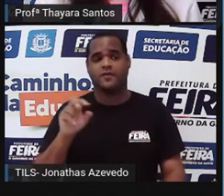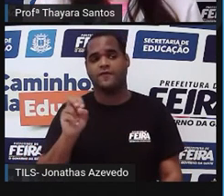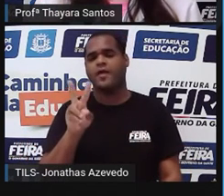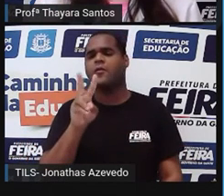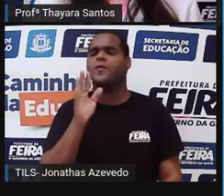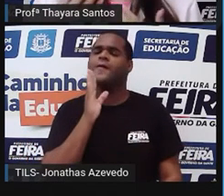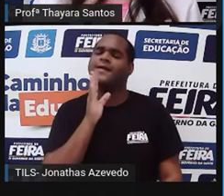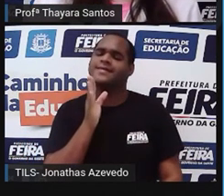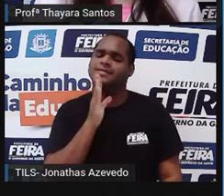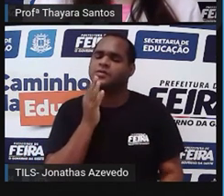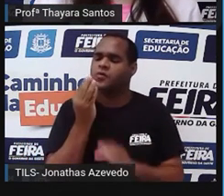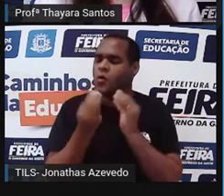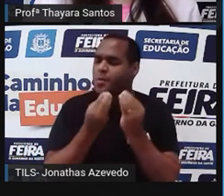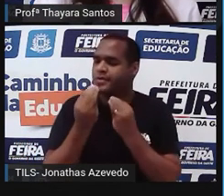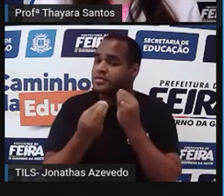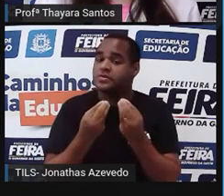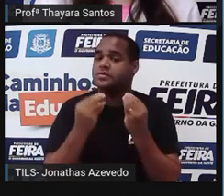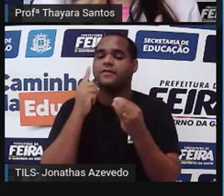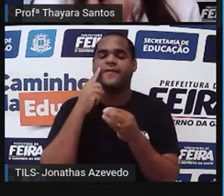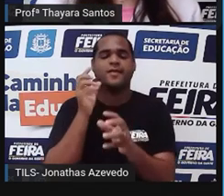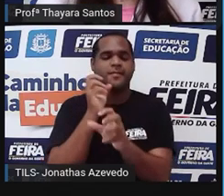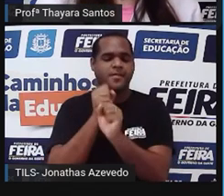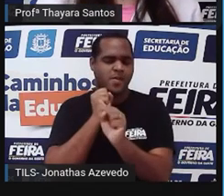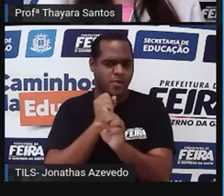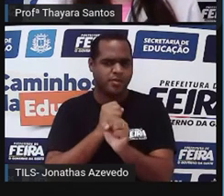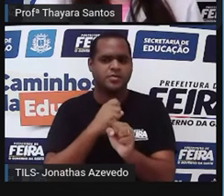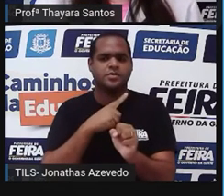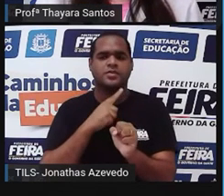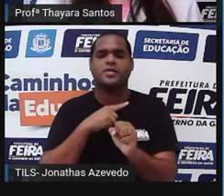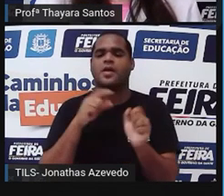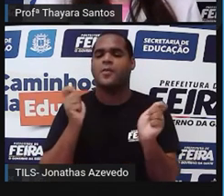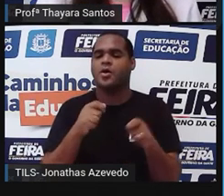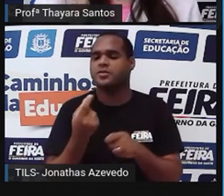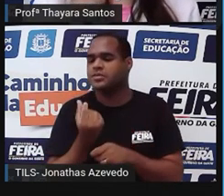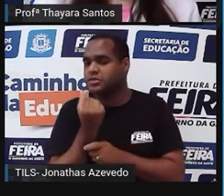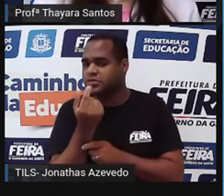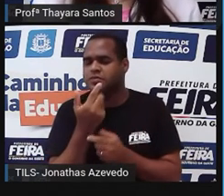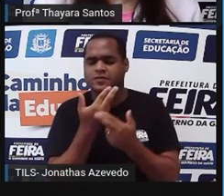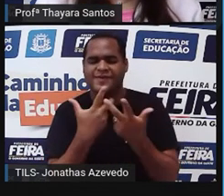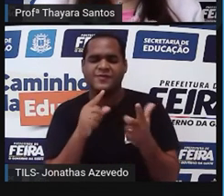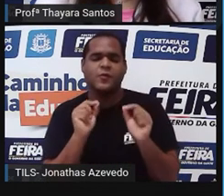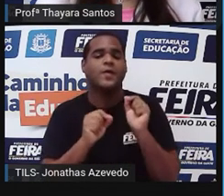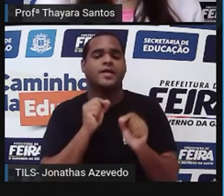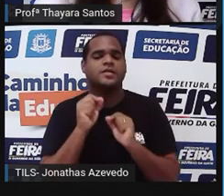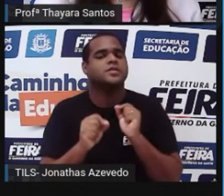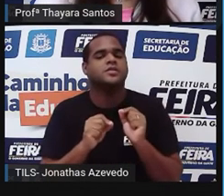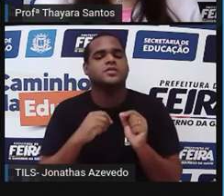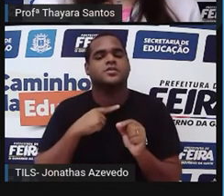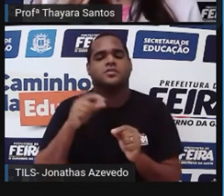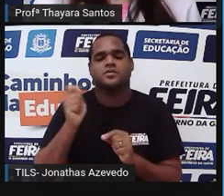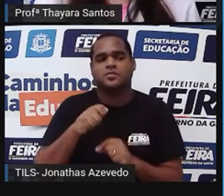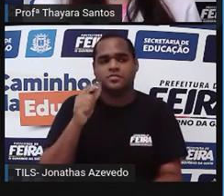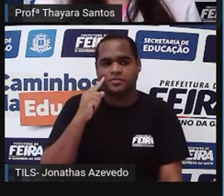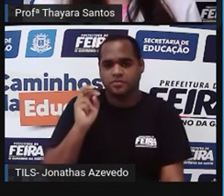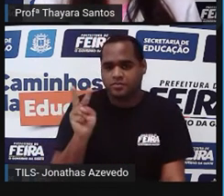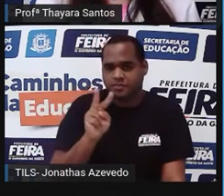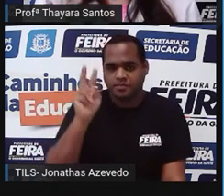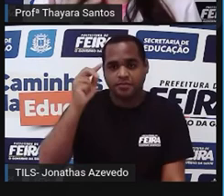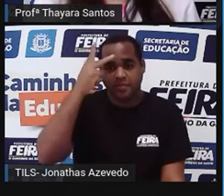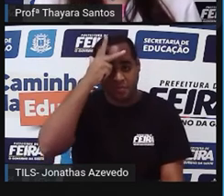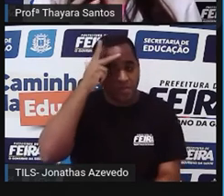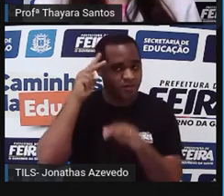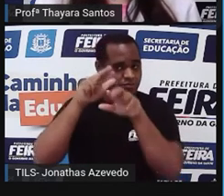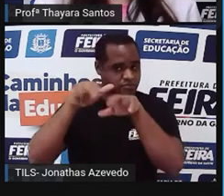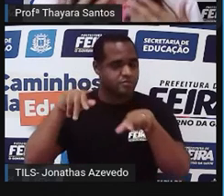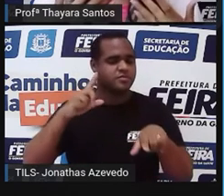gente pode calcular quanto aquele serviço custa. Talvez sabendo quanto aquele serviço custa, os seres humanos passem